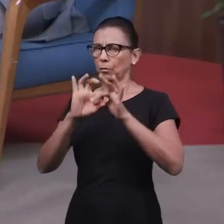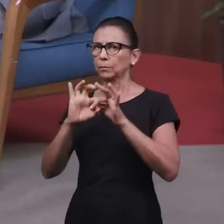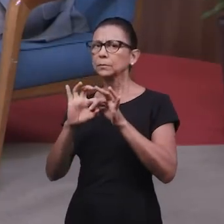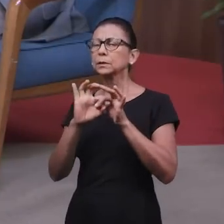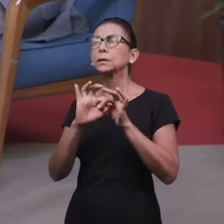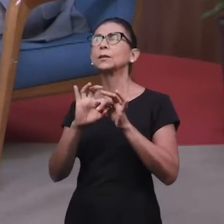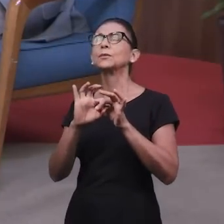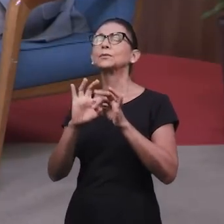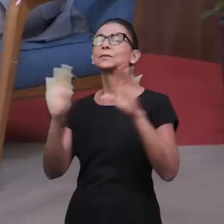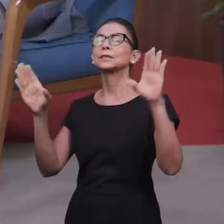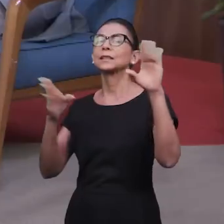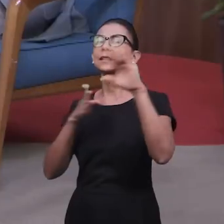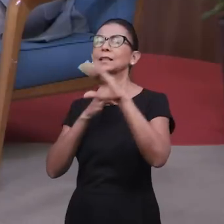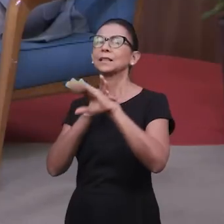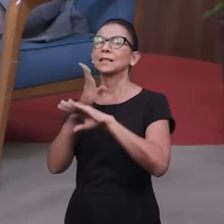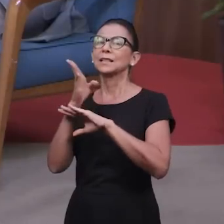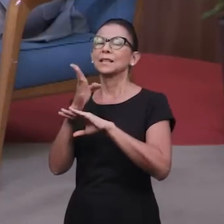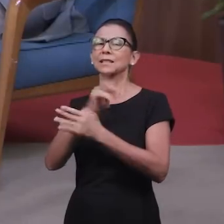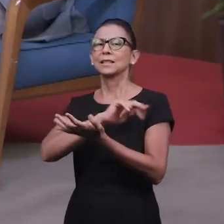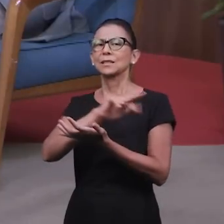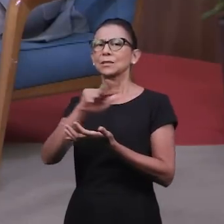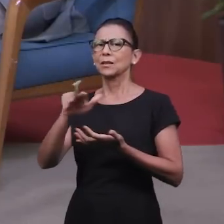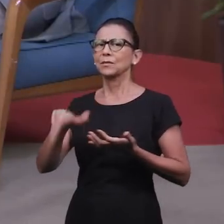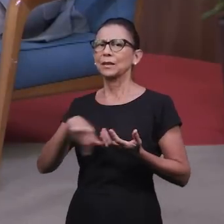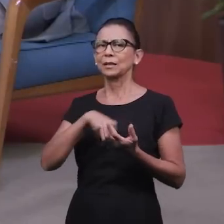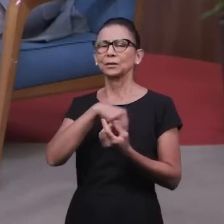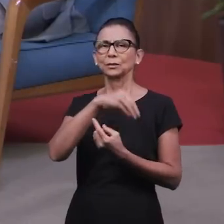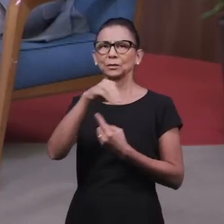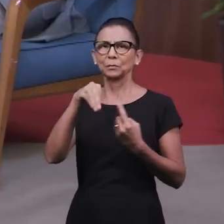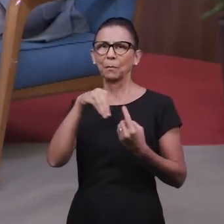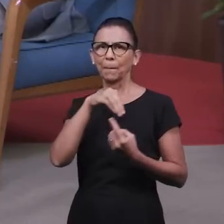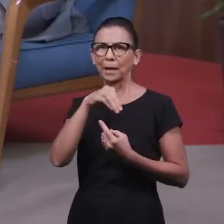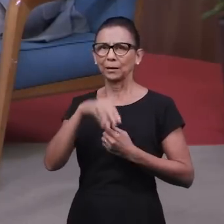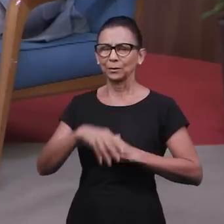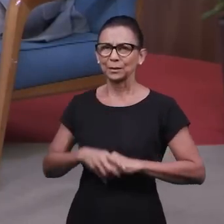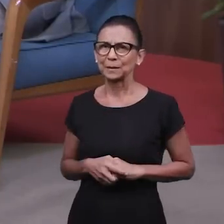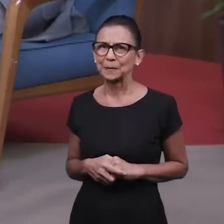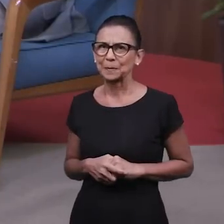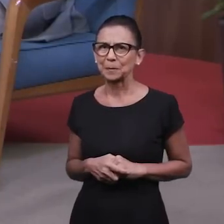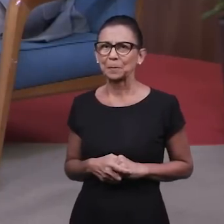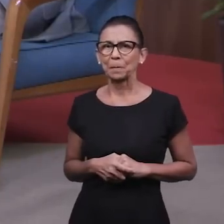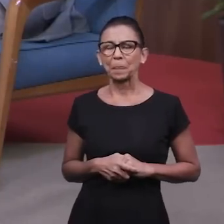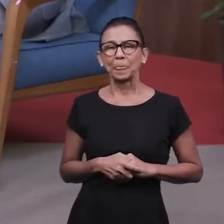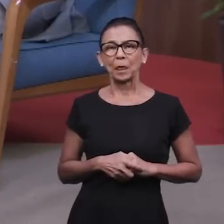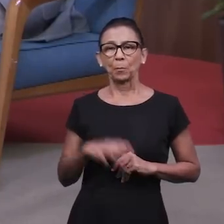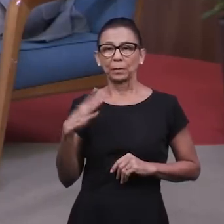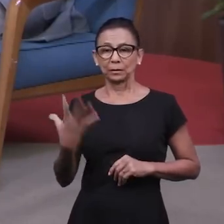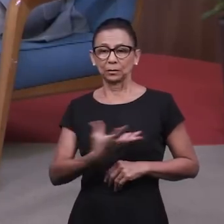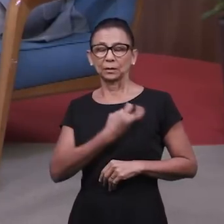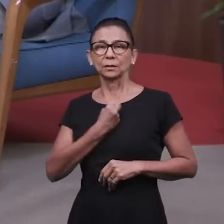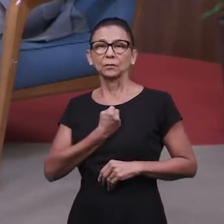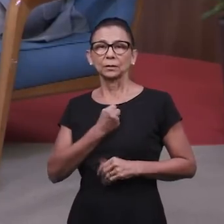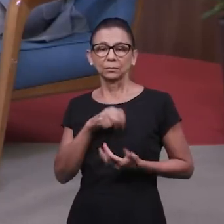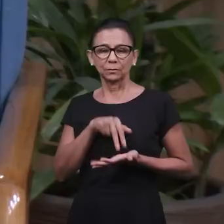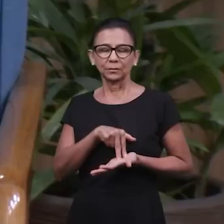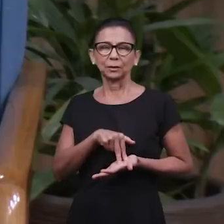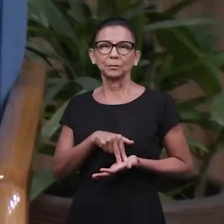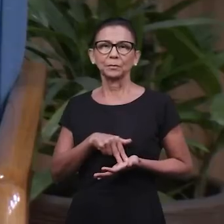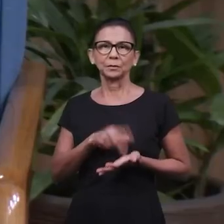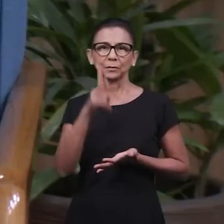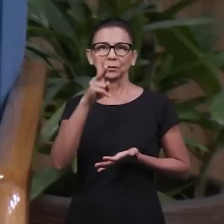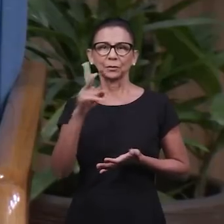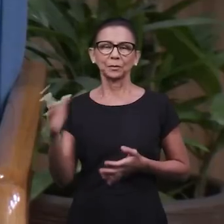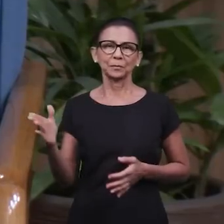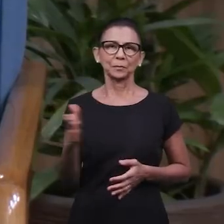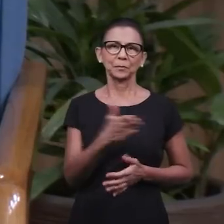Senhor, temos acesso a muitas outras armas e recursos para a preservação da nossa salvação.